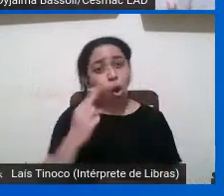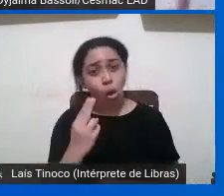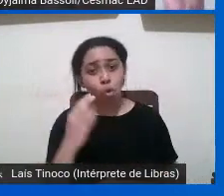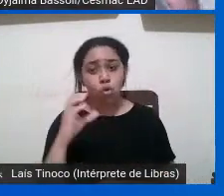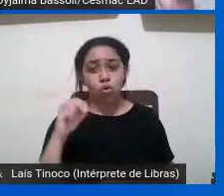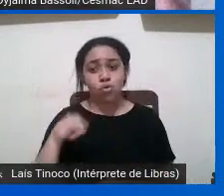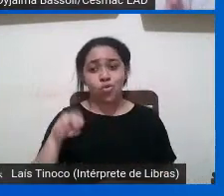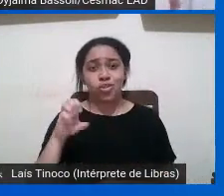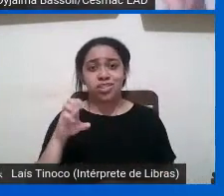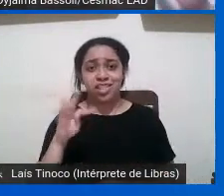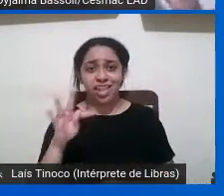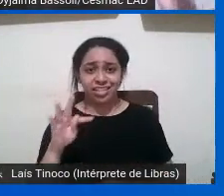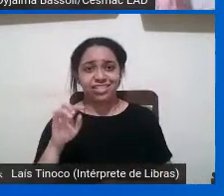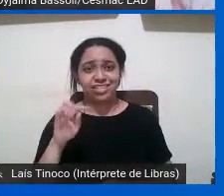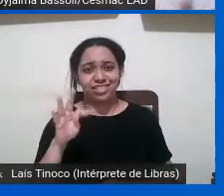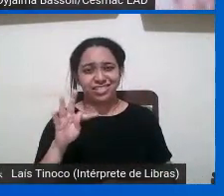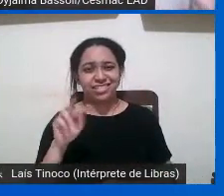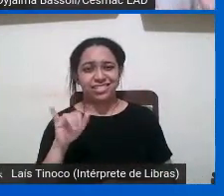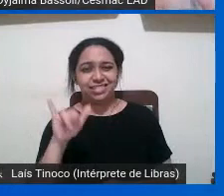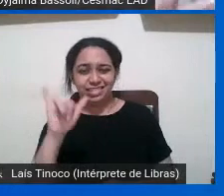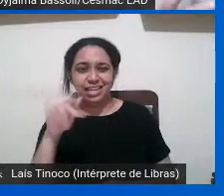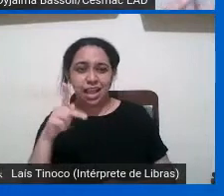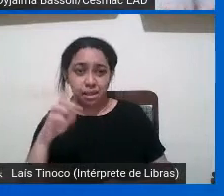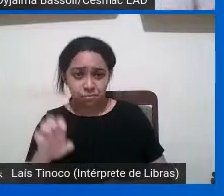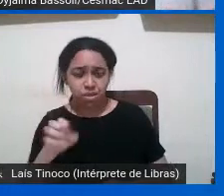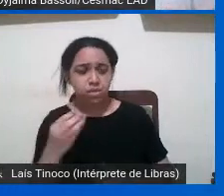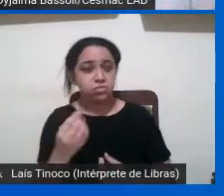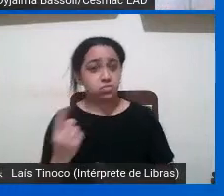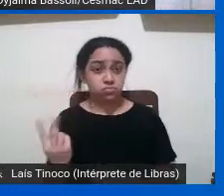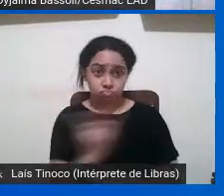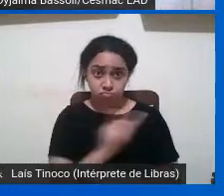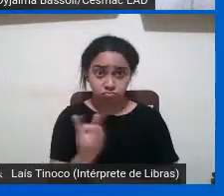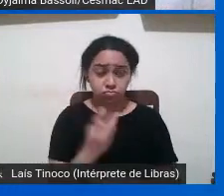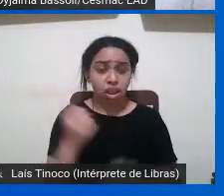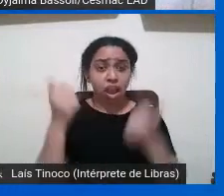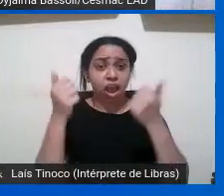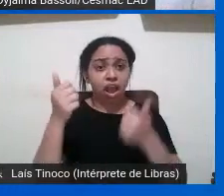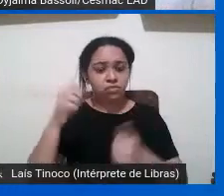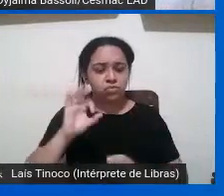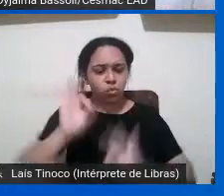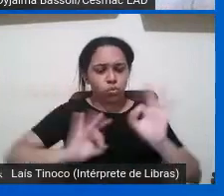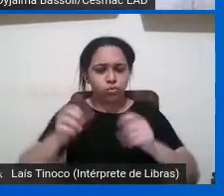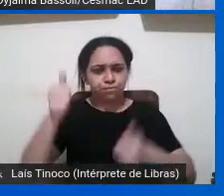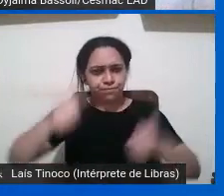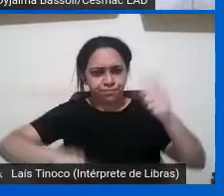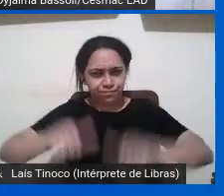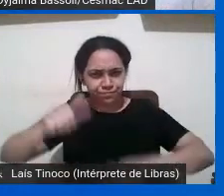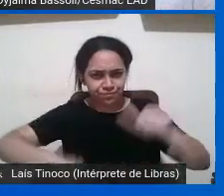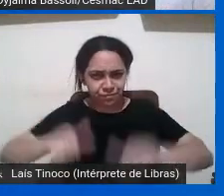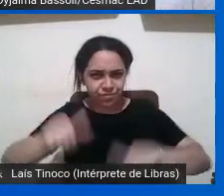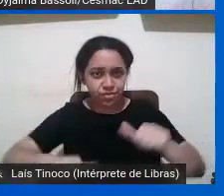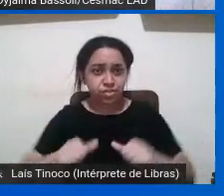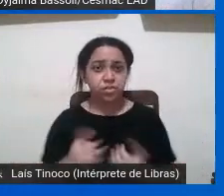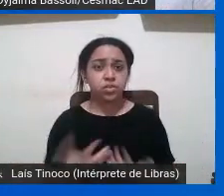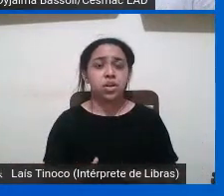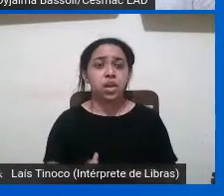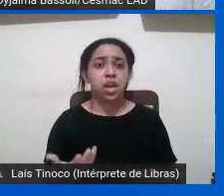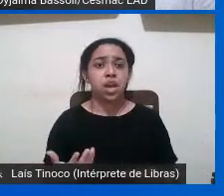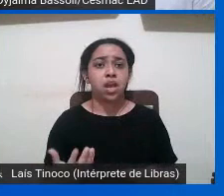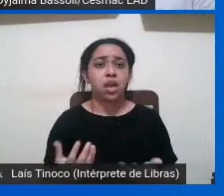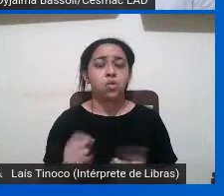uma avaliação essa avaliação necessariamente orientada por uma rubrica que é um critério de